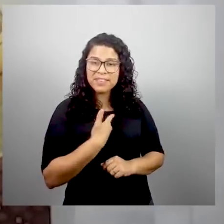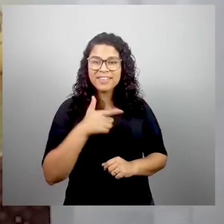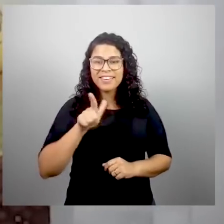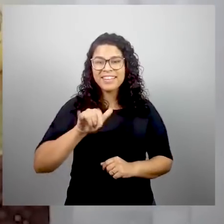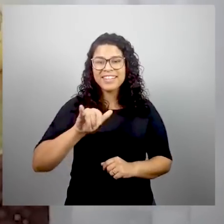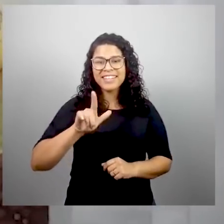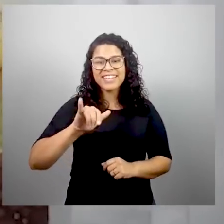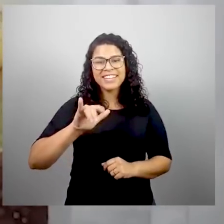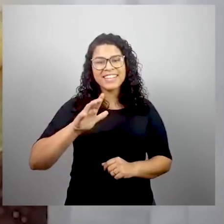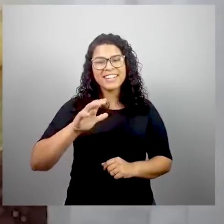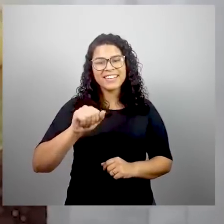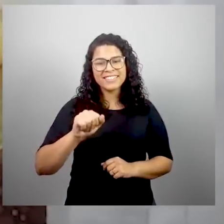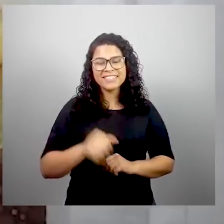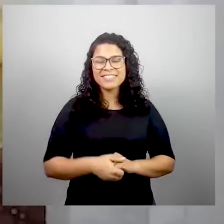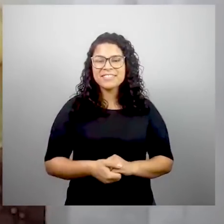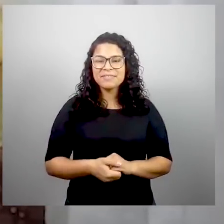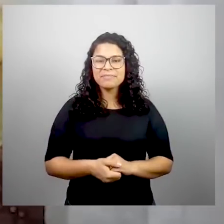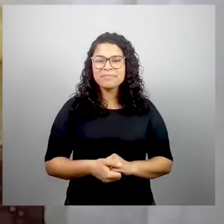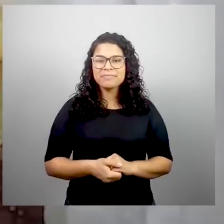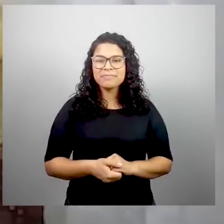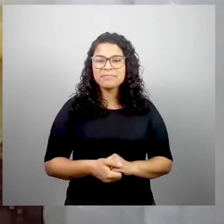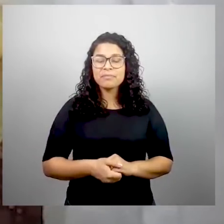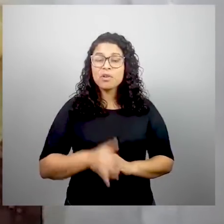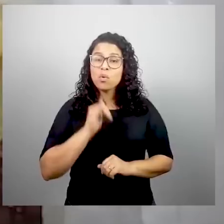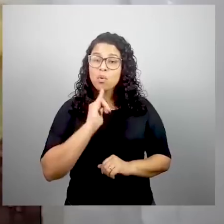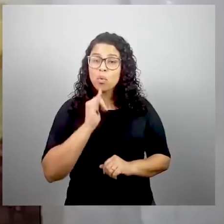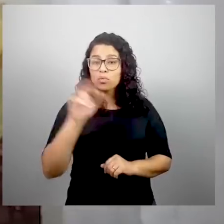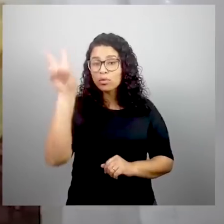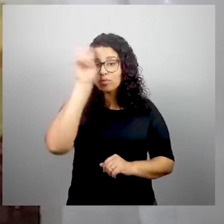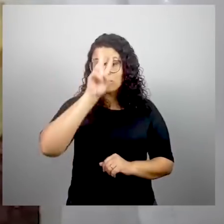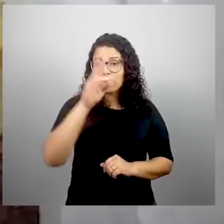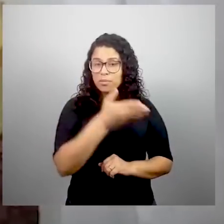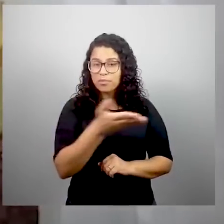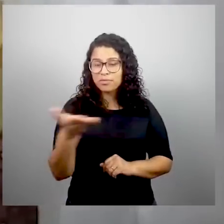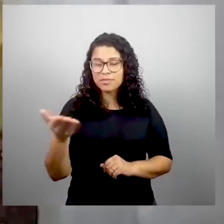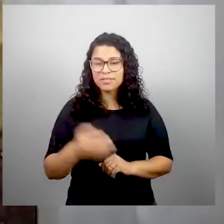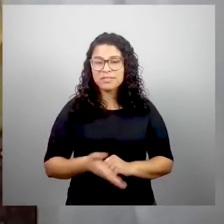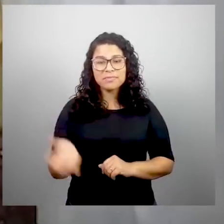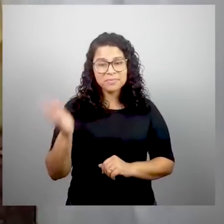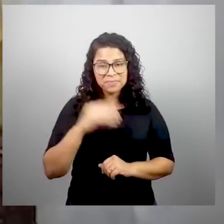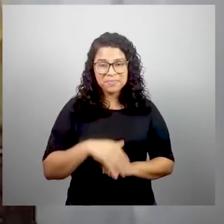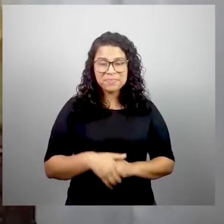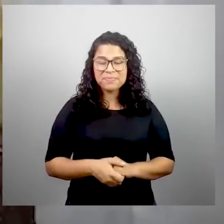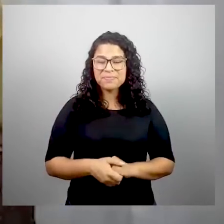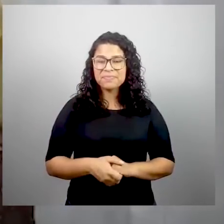Lilica. Isso mesmo, ela irá contar uma história para vocês.